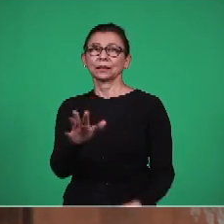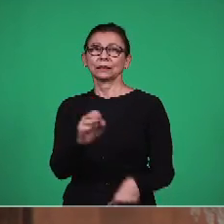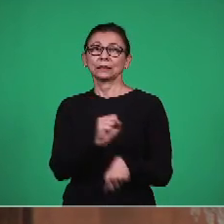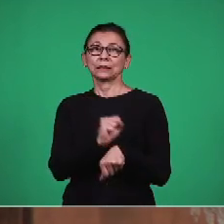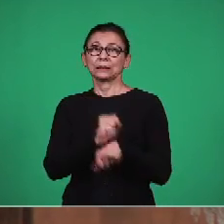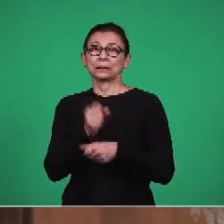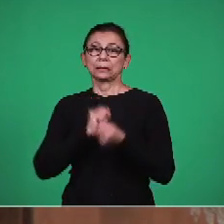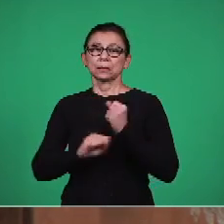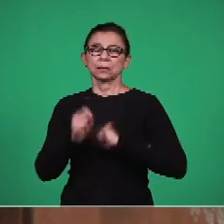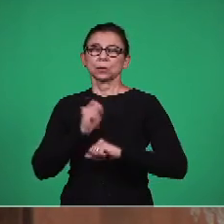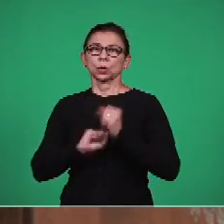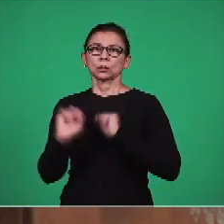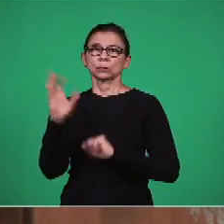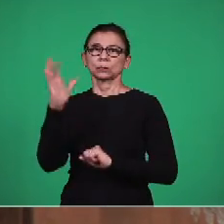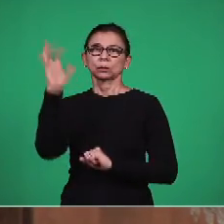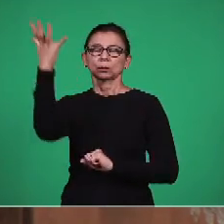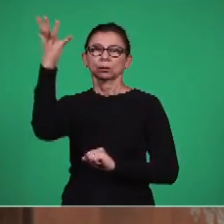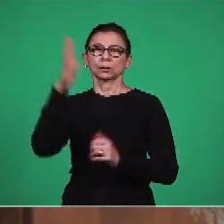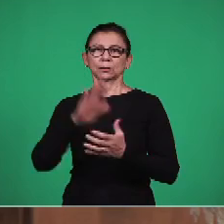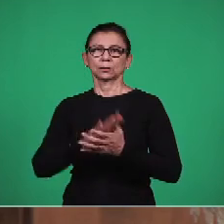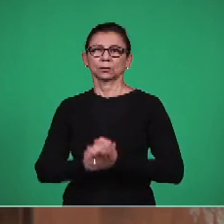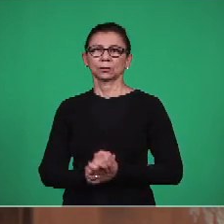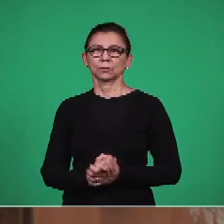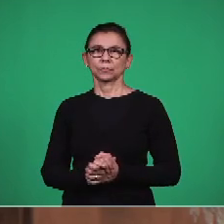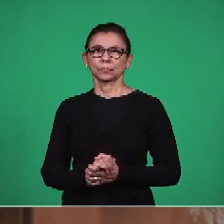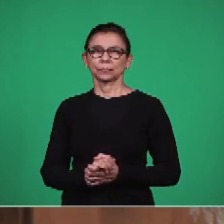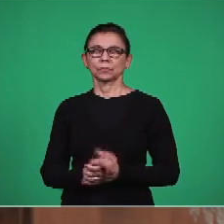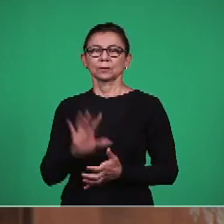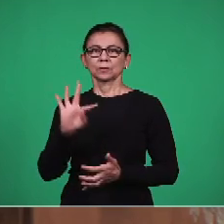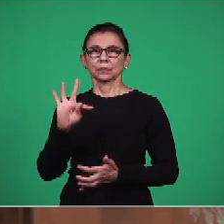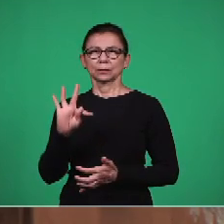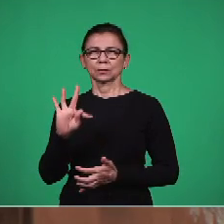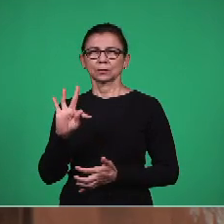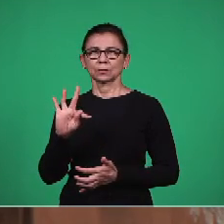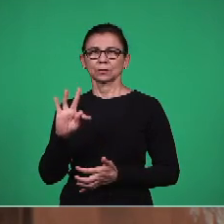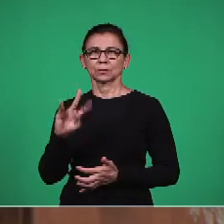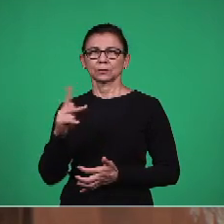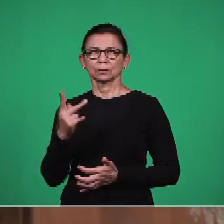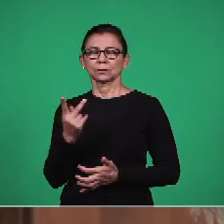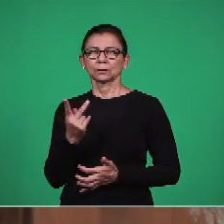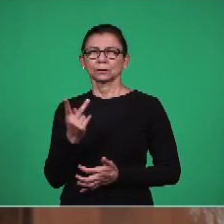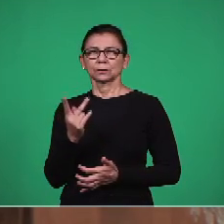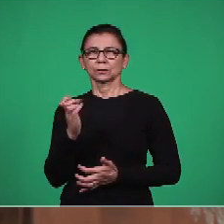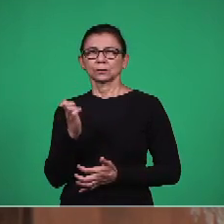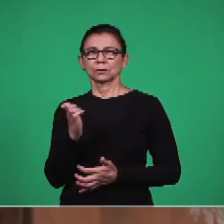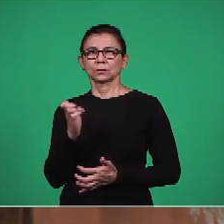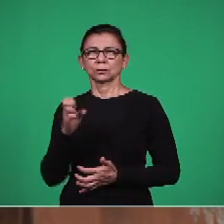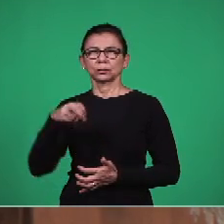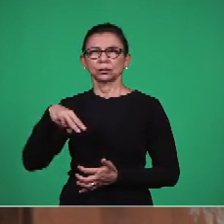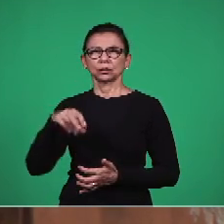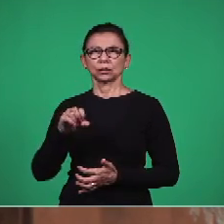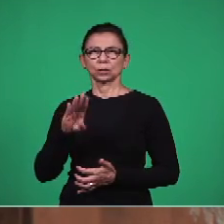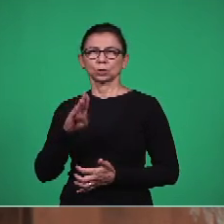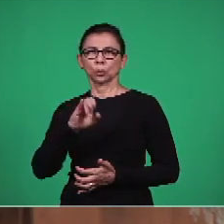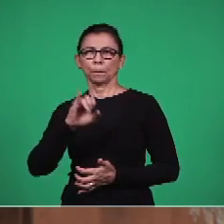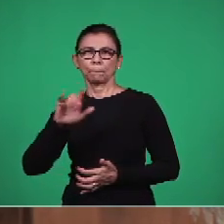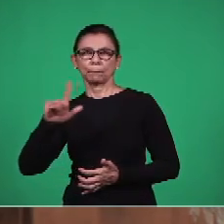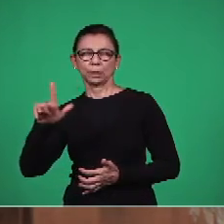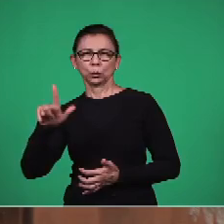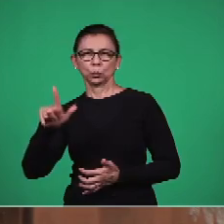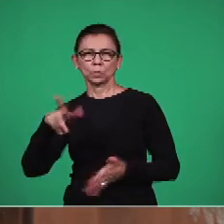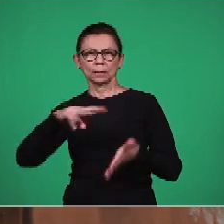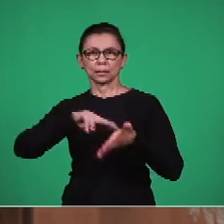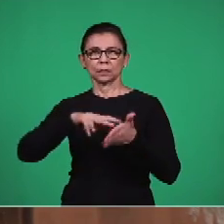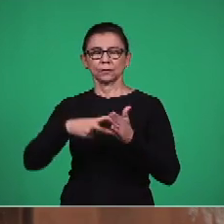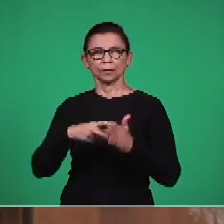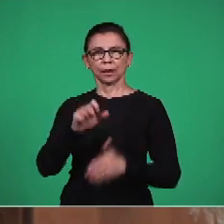acontecimentos, porque em Chernobyl, a palavra Chernobyl, em russo, traduzida é absinto, é